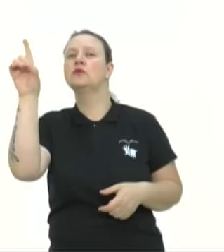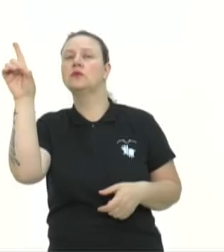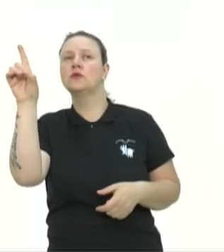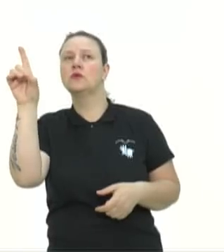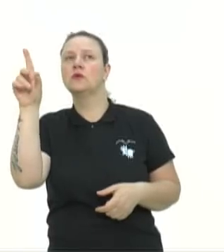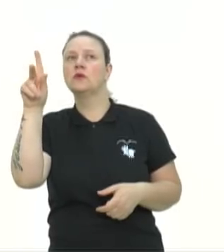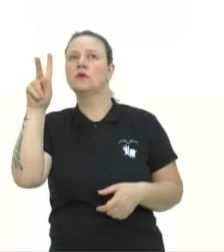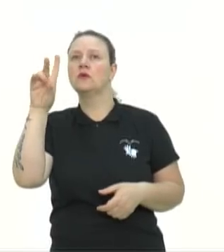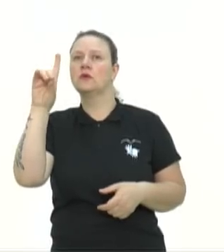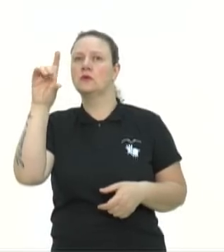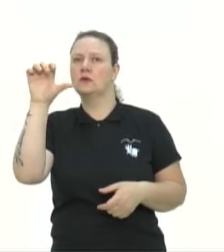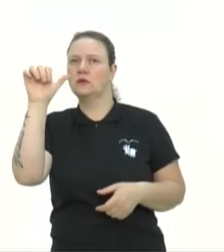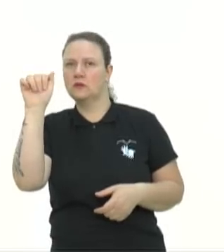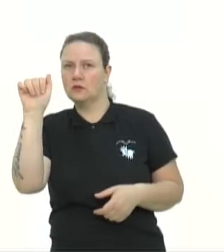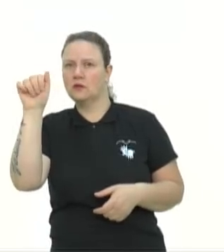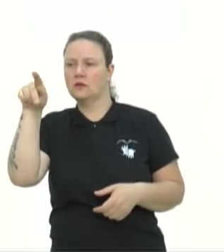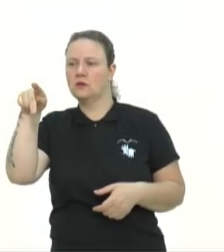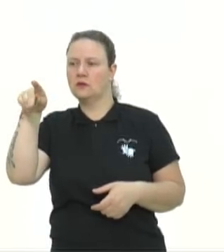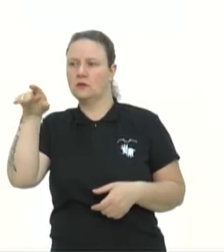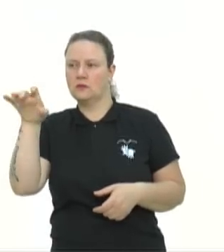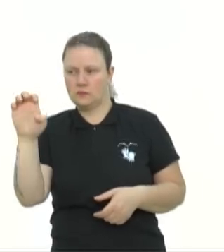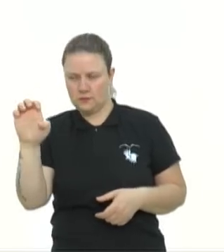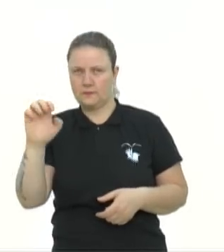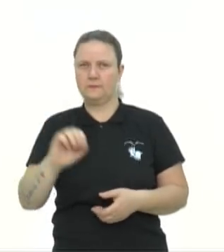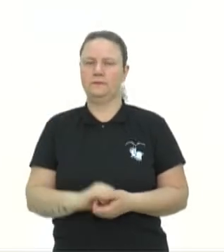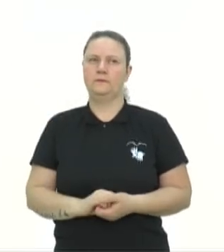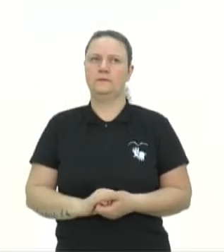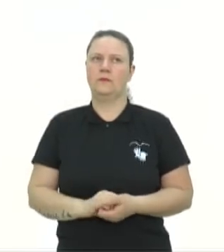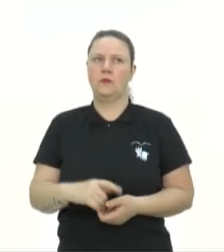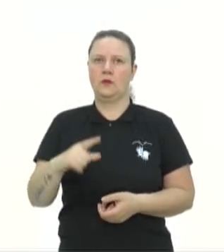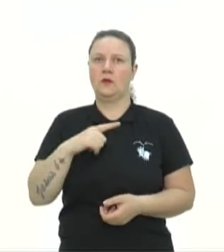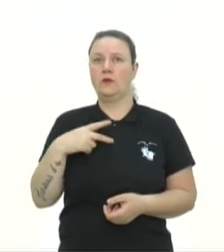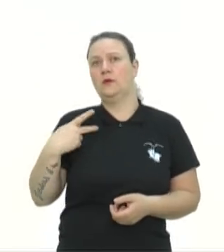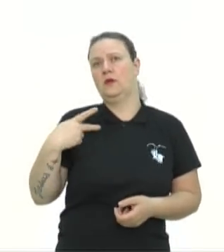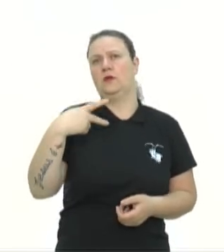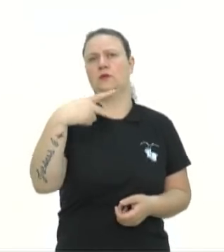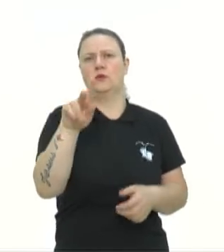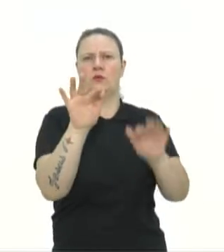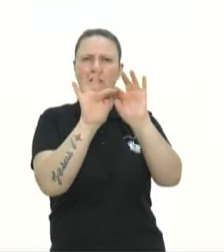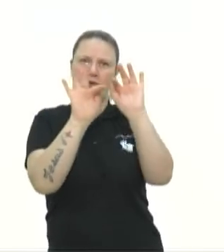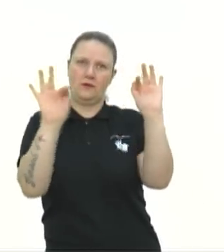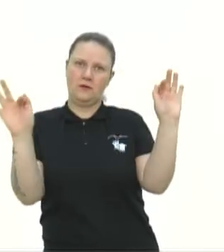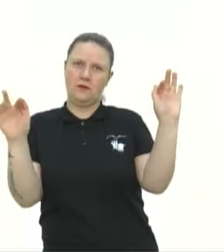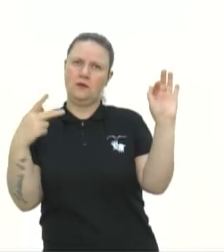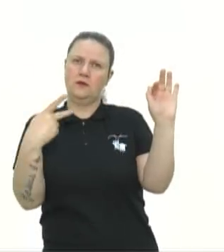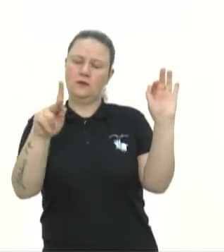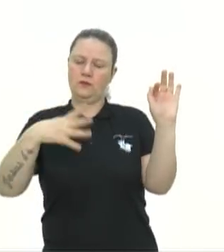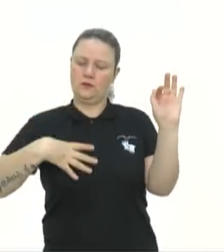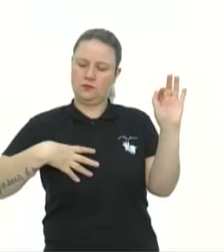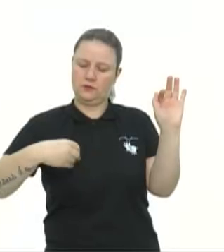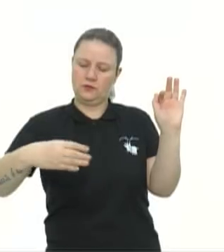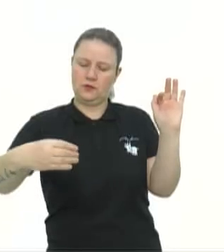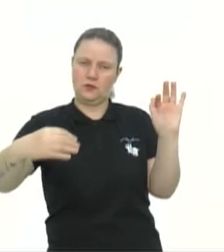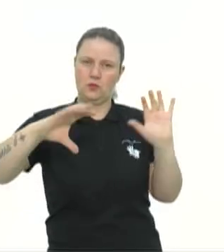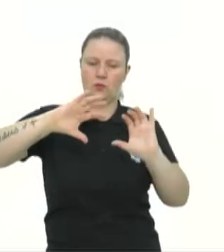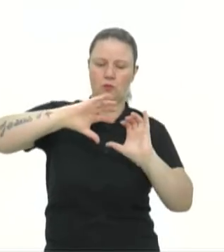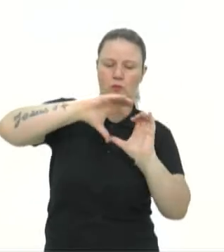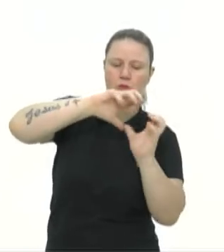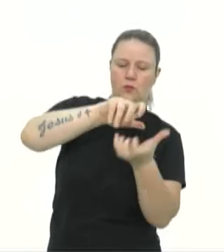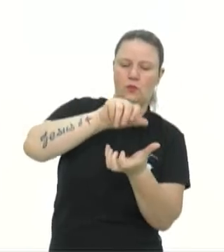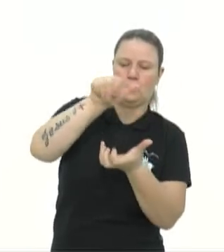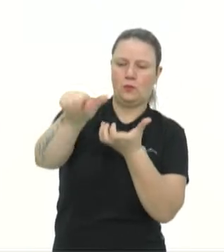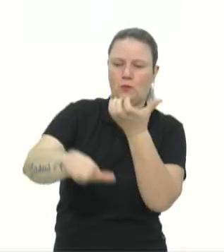Pé. Depois eu tenho a sua geração pode mudar o mundo, ok?